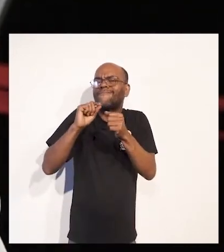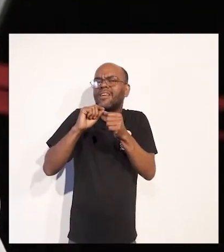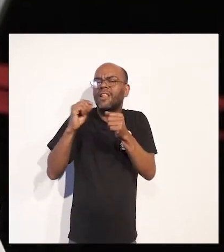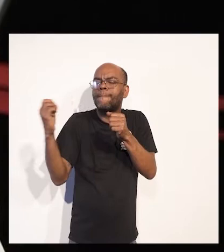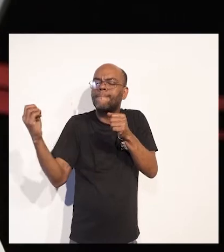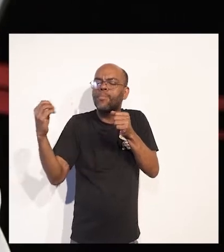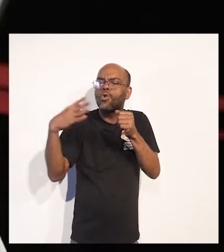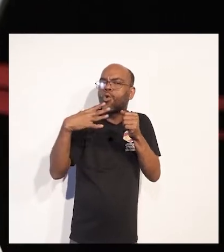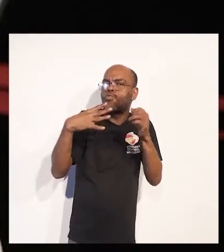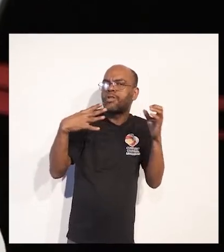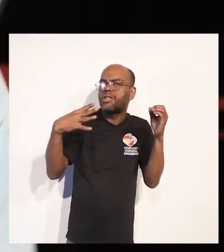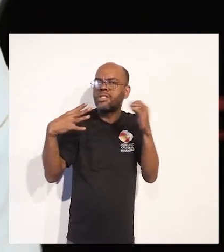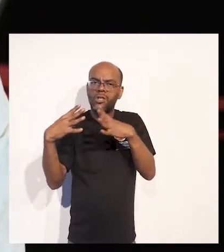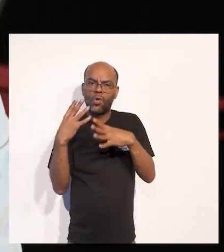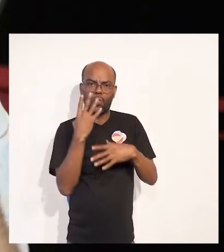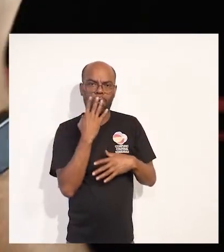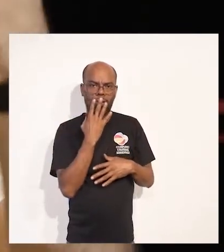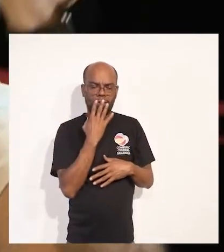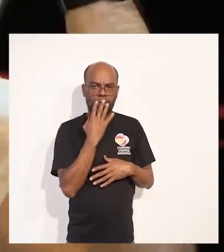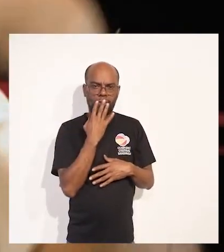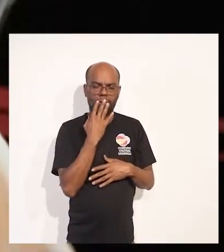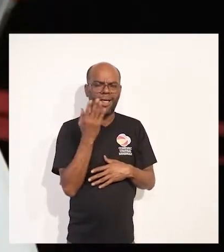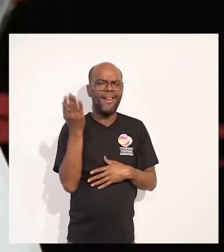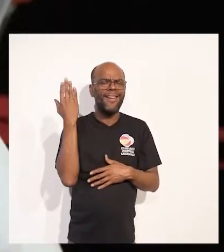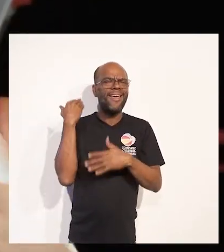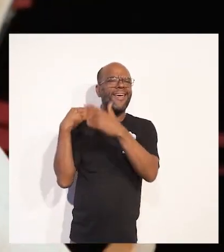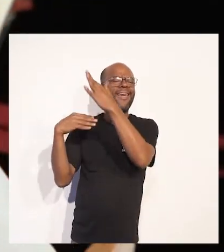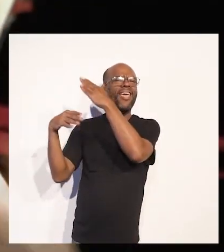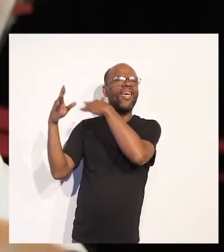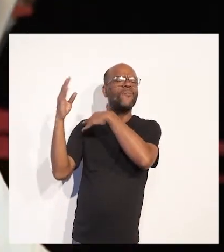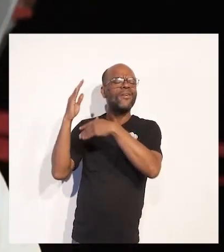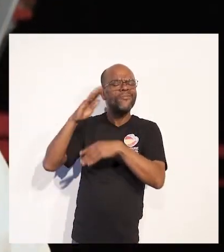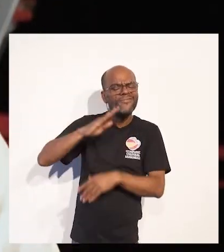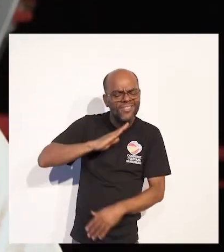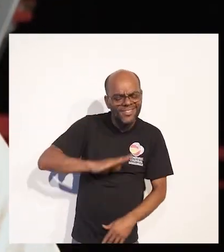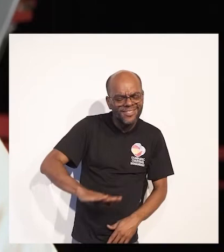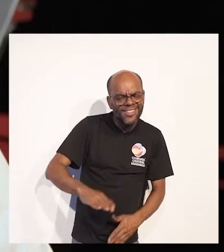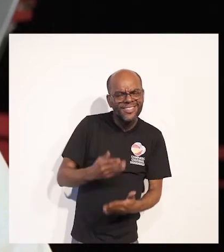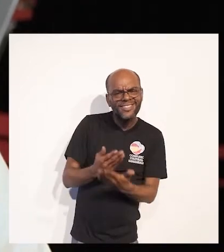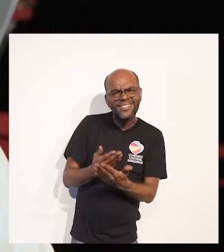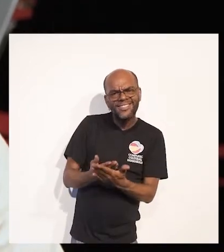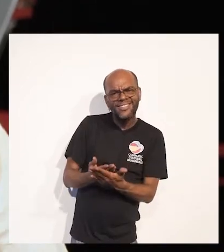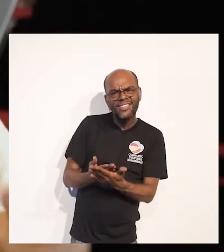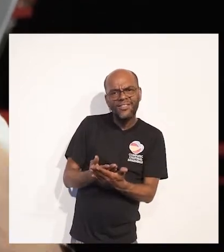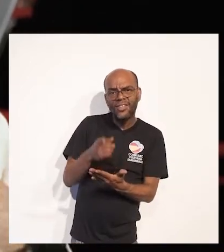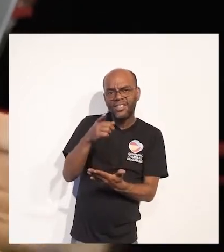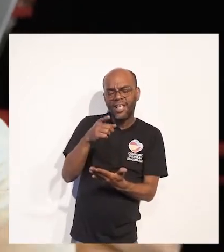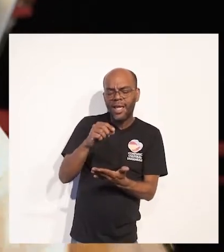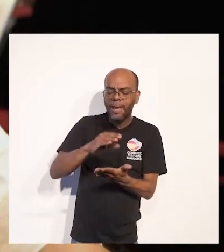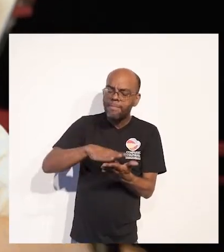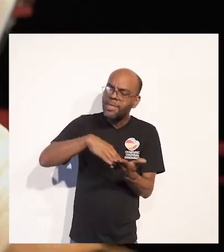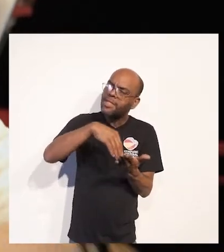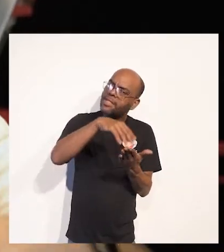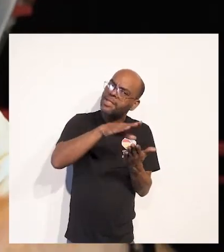outras cores. Lembra lá no jardim de infância, no prezinho ou no ensino fundamental, quando você pintava com